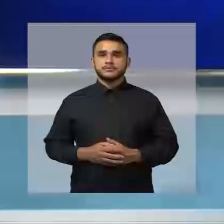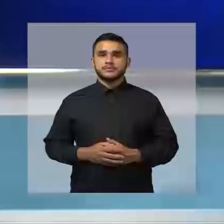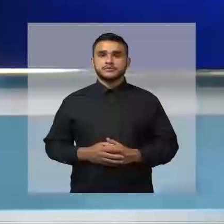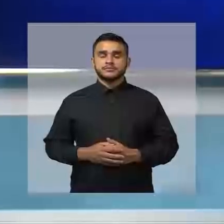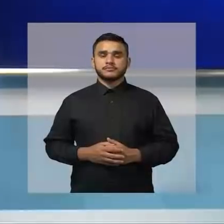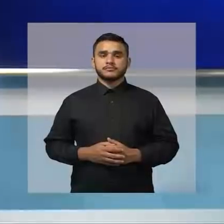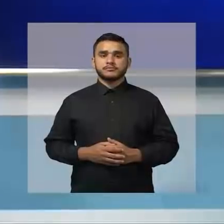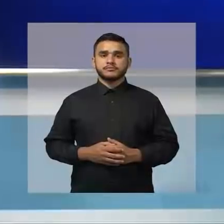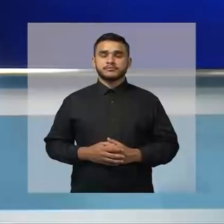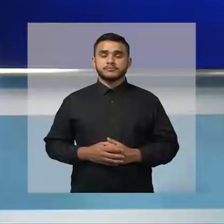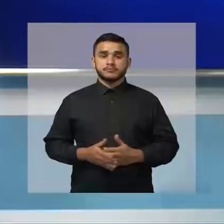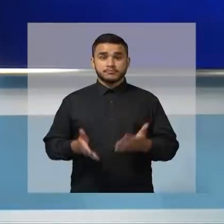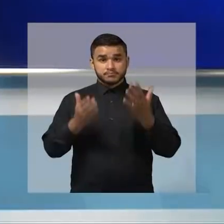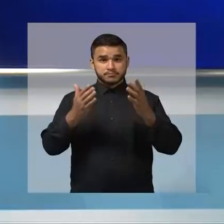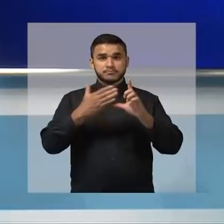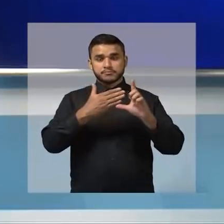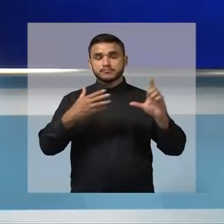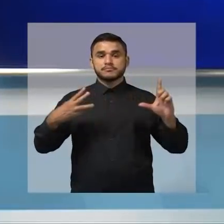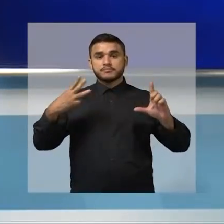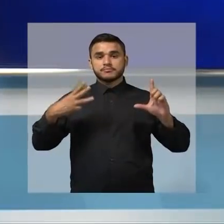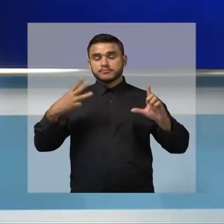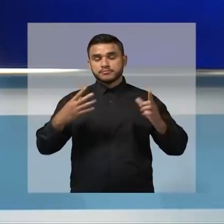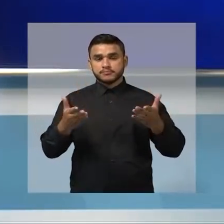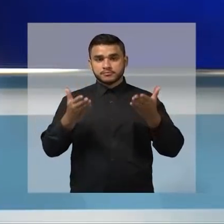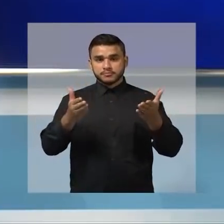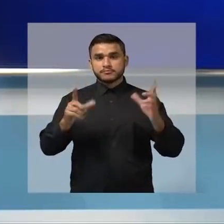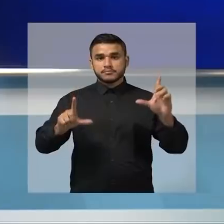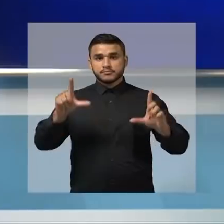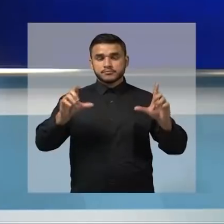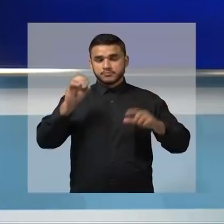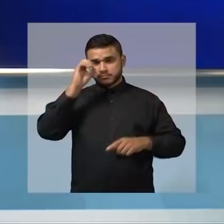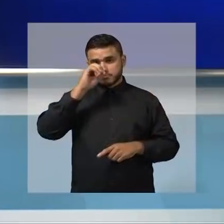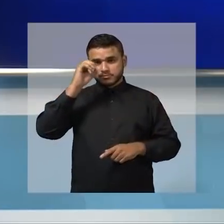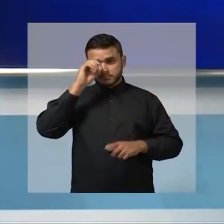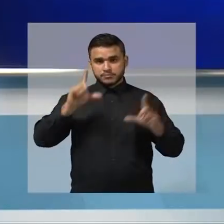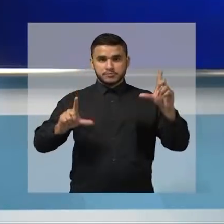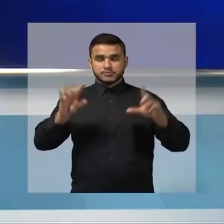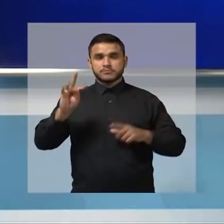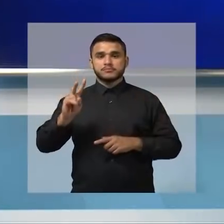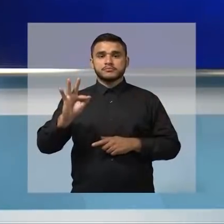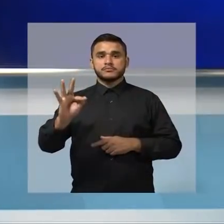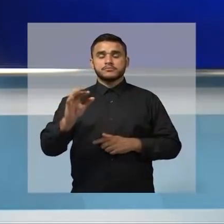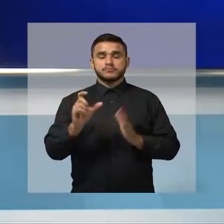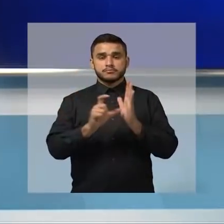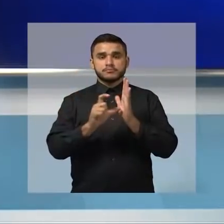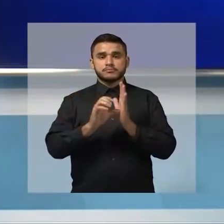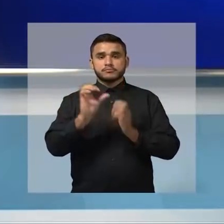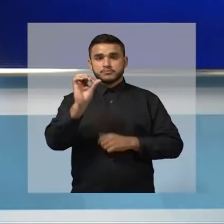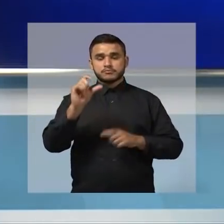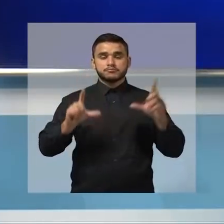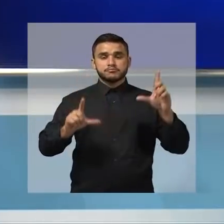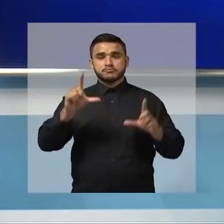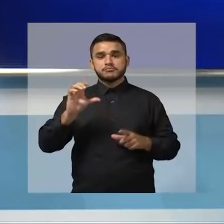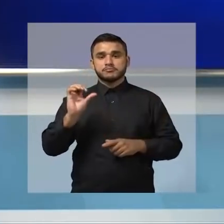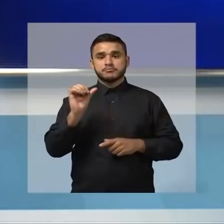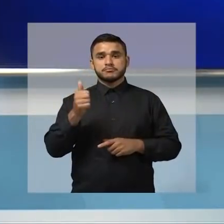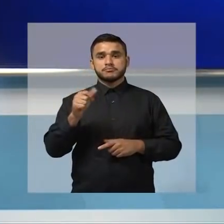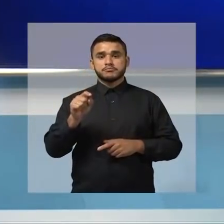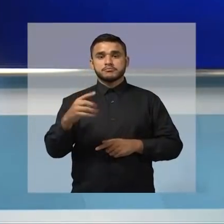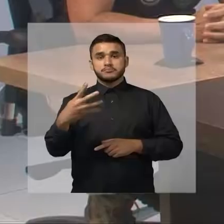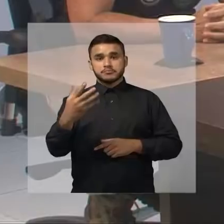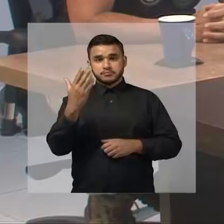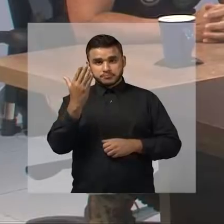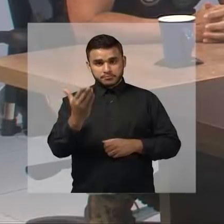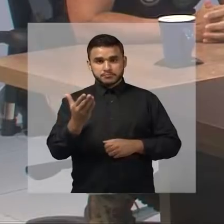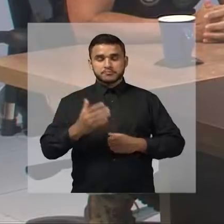De volta com o terceiro e último bloco do programa Observatório pela TV Fortaleza, canal 6 da Multiplay, 61.4 digital. Hoje com a